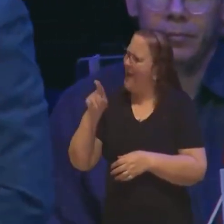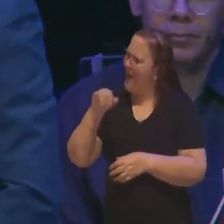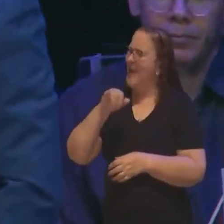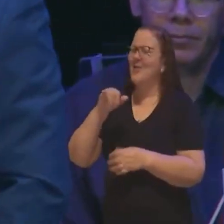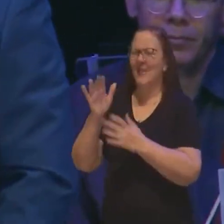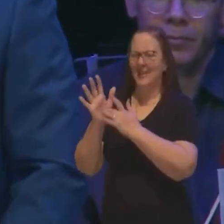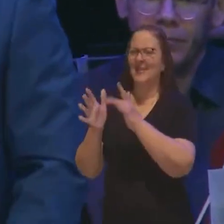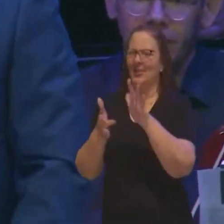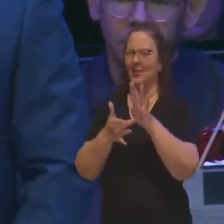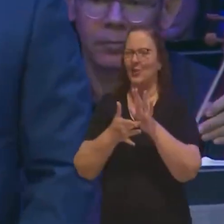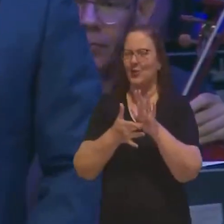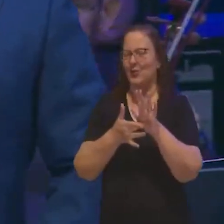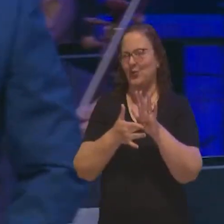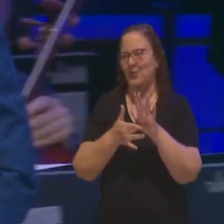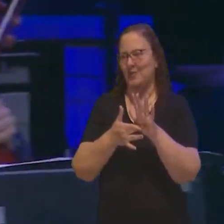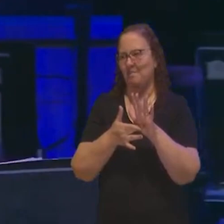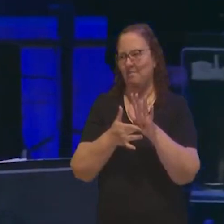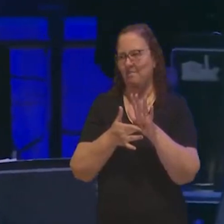Jesus.